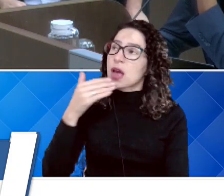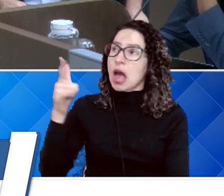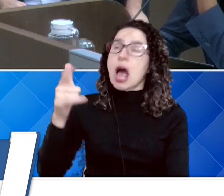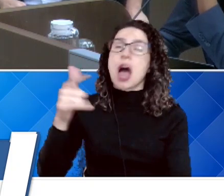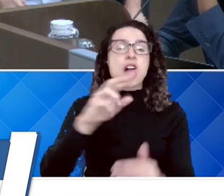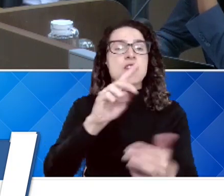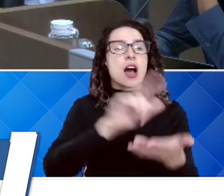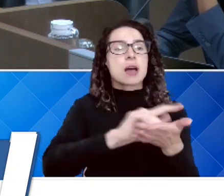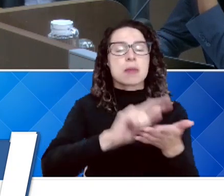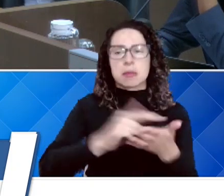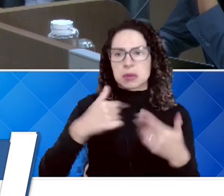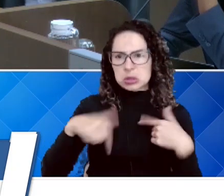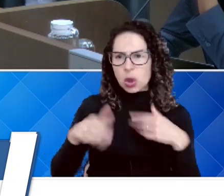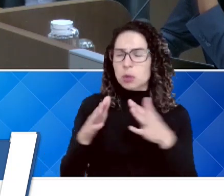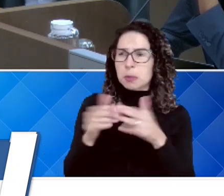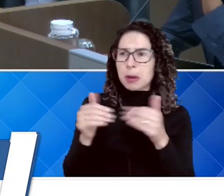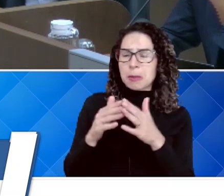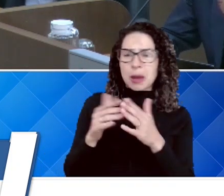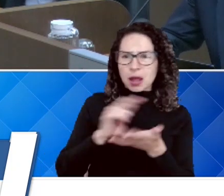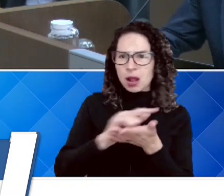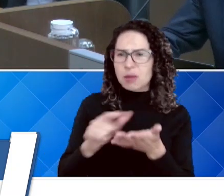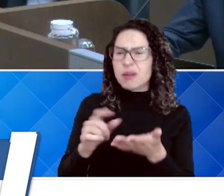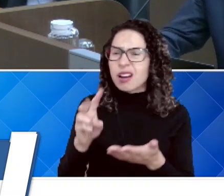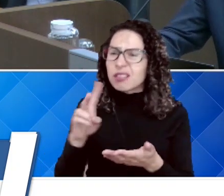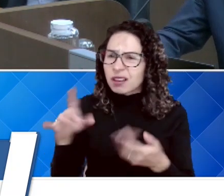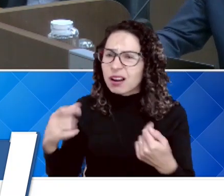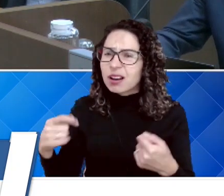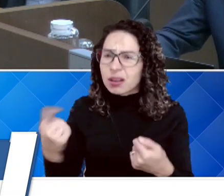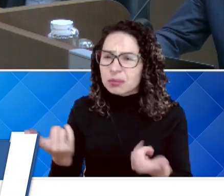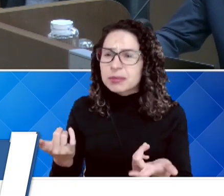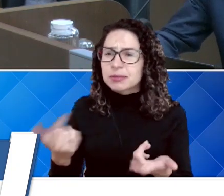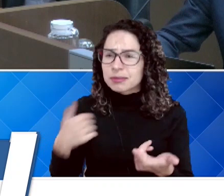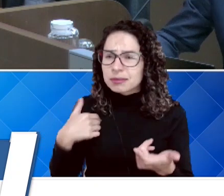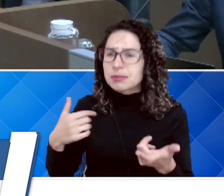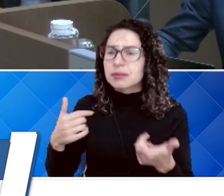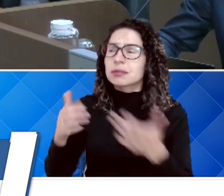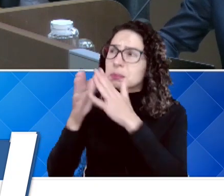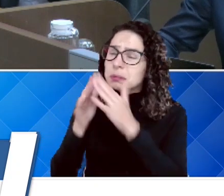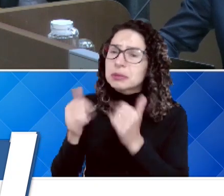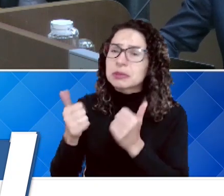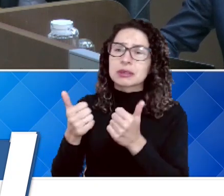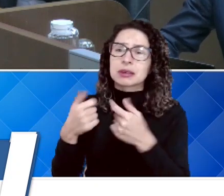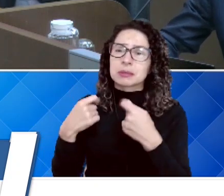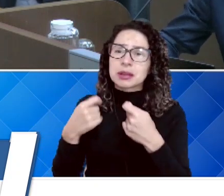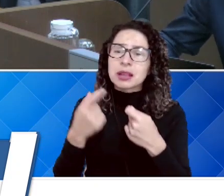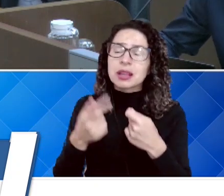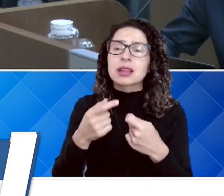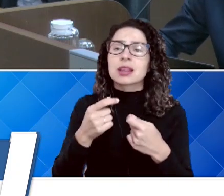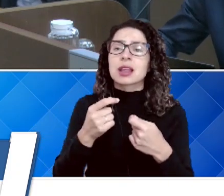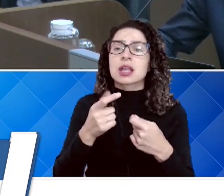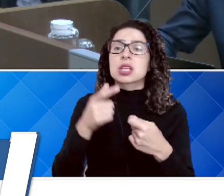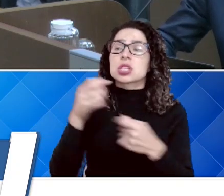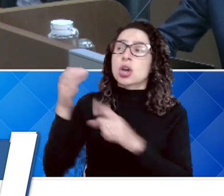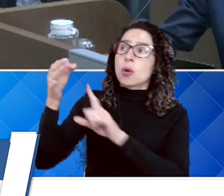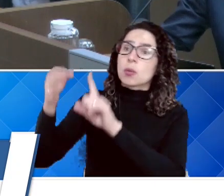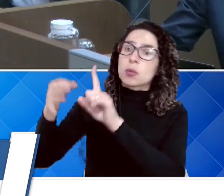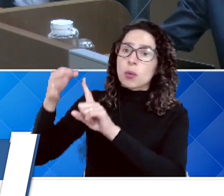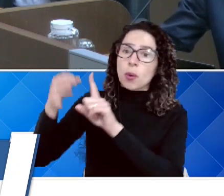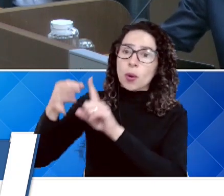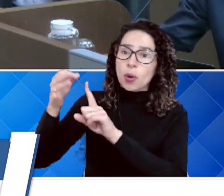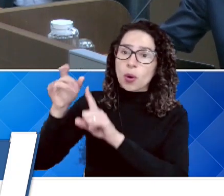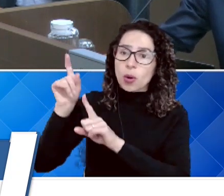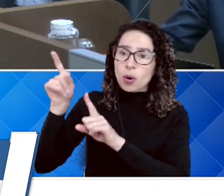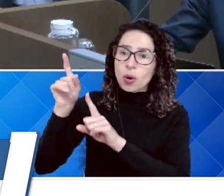limpa. Será que eu vou ter que fazer, chegar ao ponto de tirar o promotor de